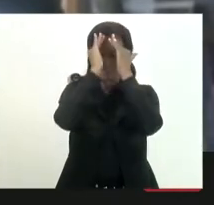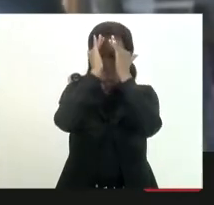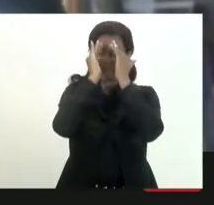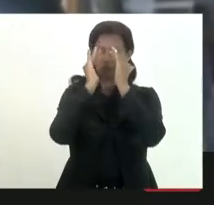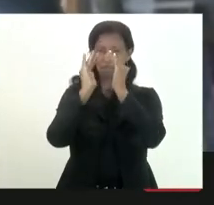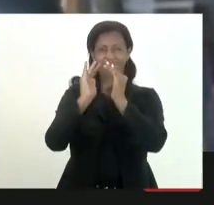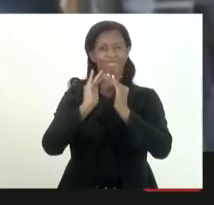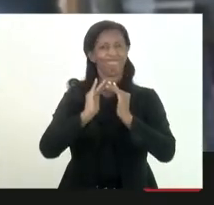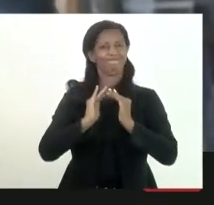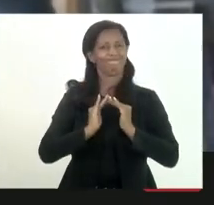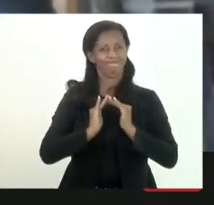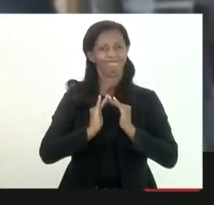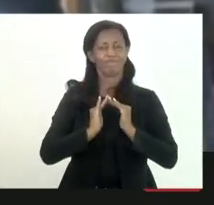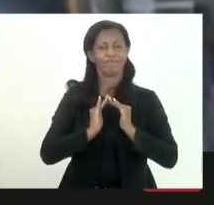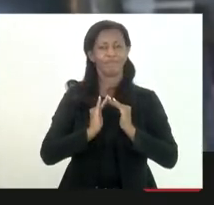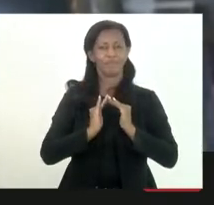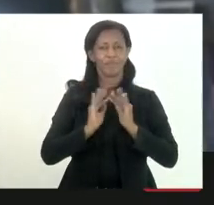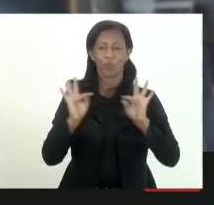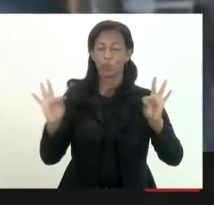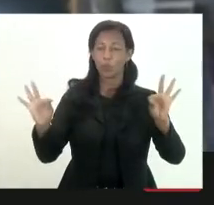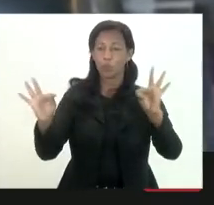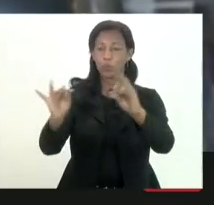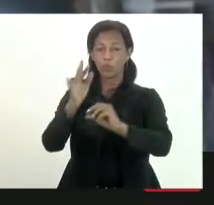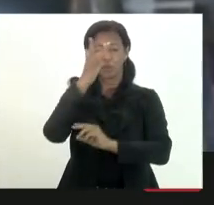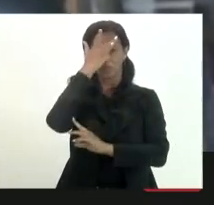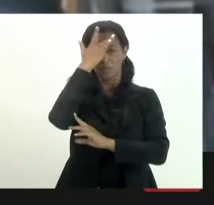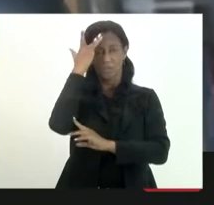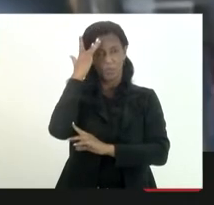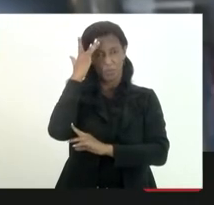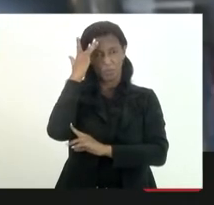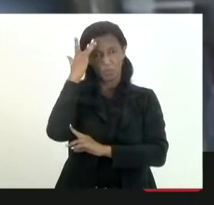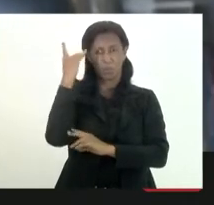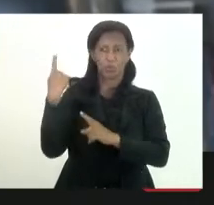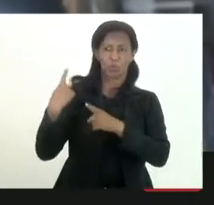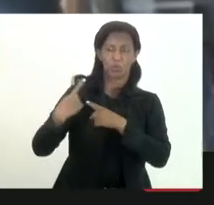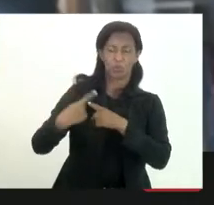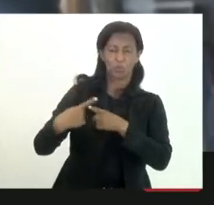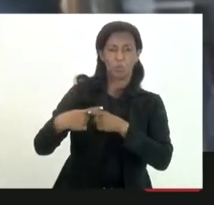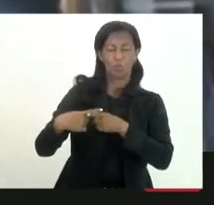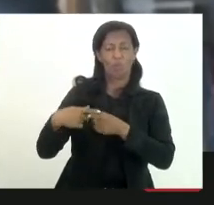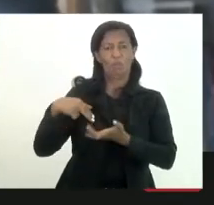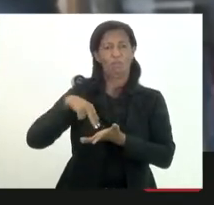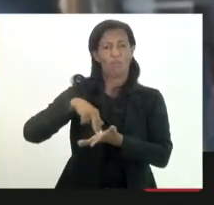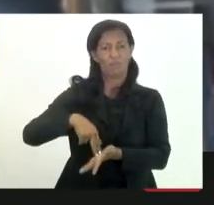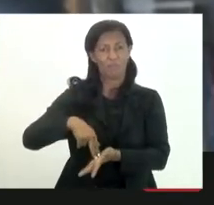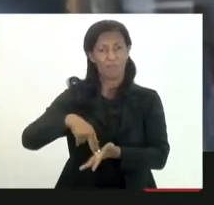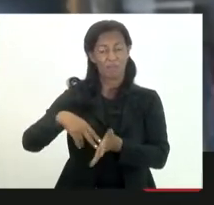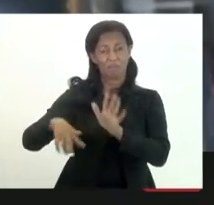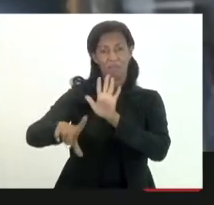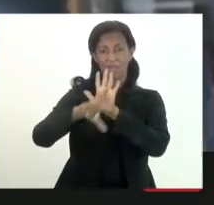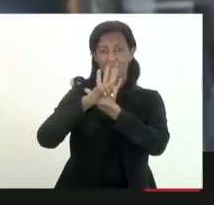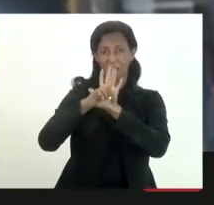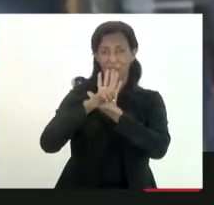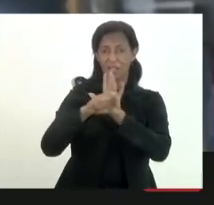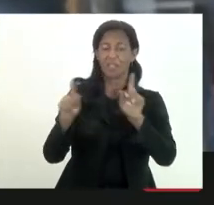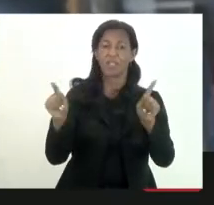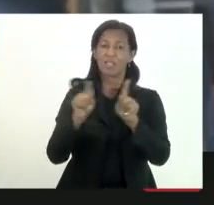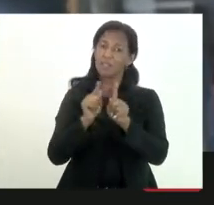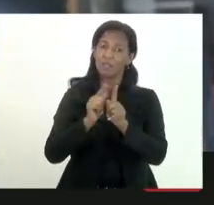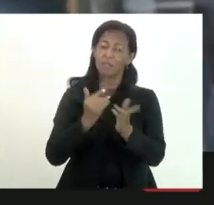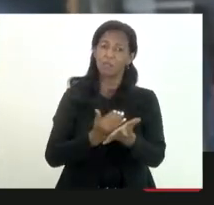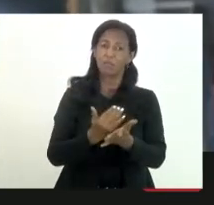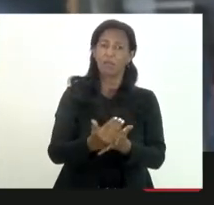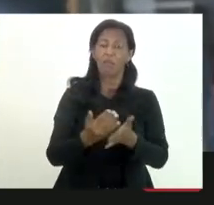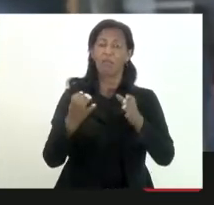respeitado por todas as pessoas, porque está se estabelecido em lei, e também é um princípio